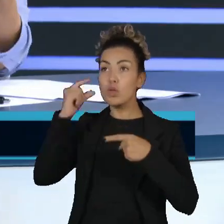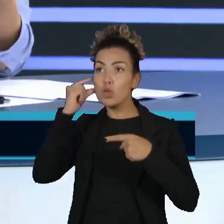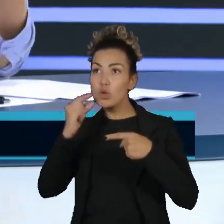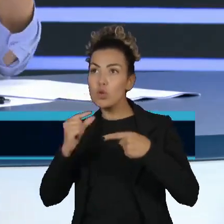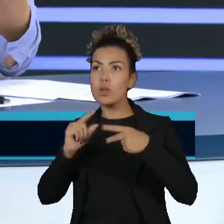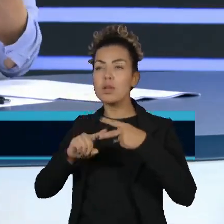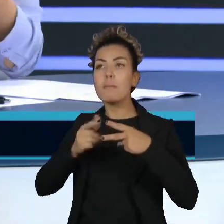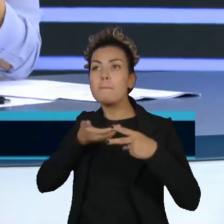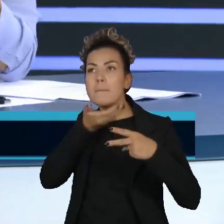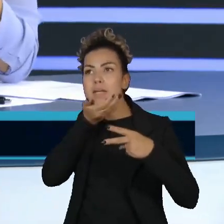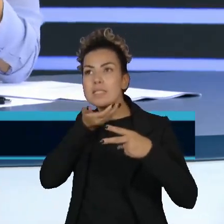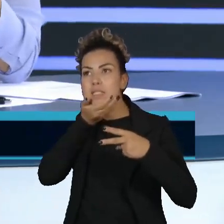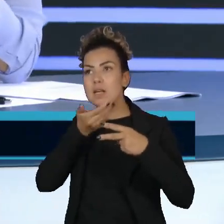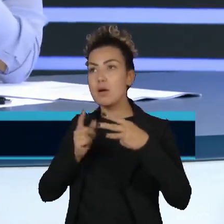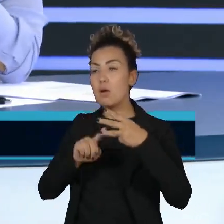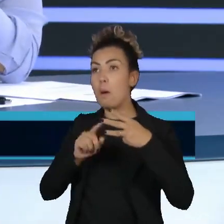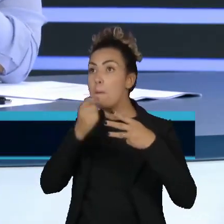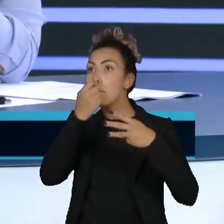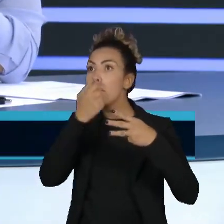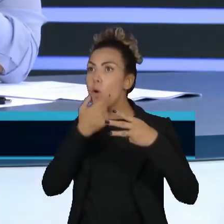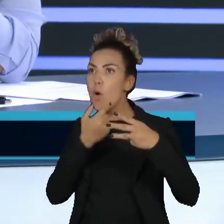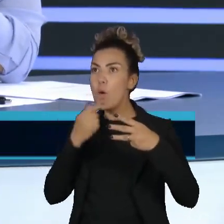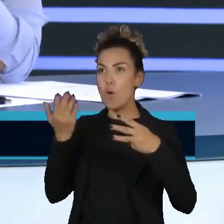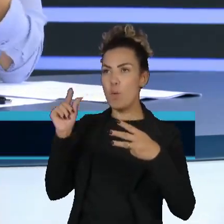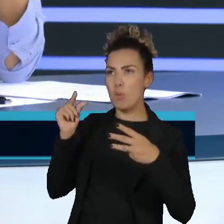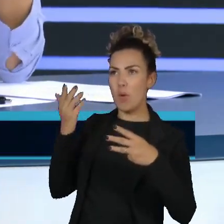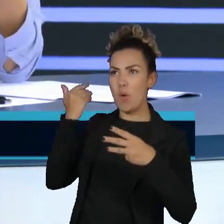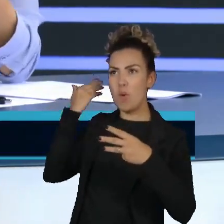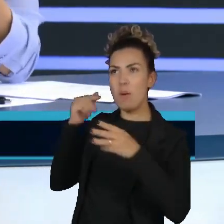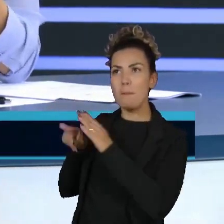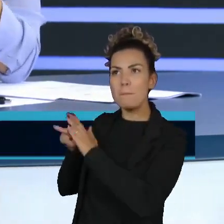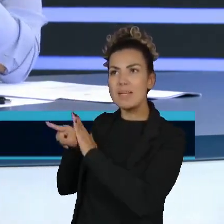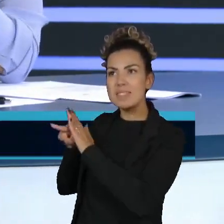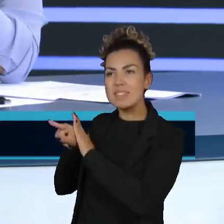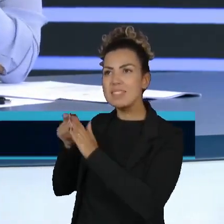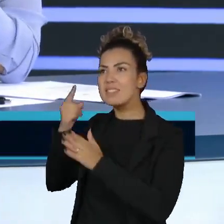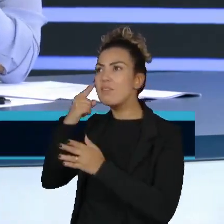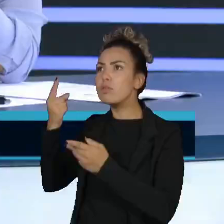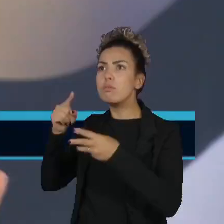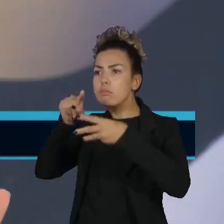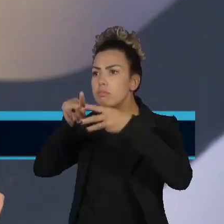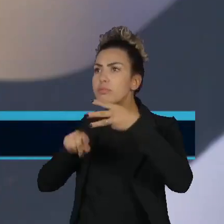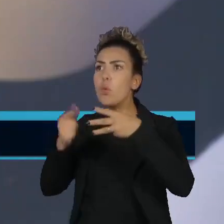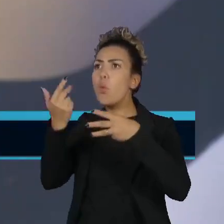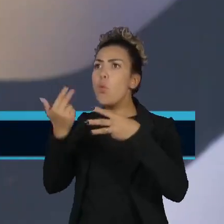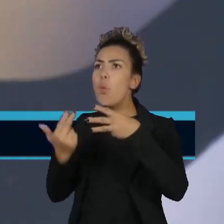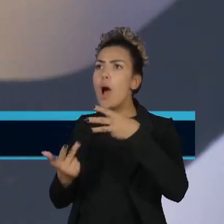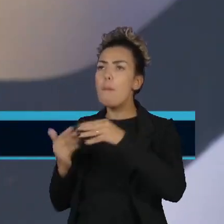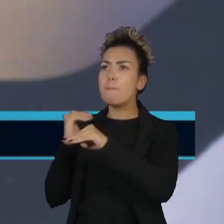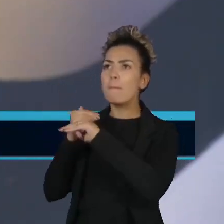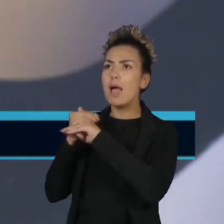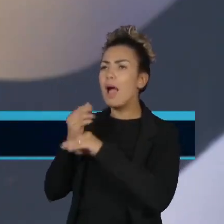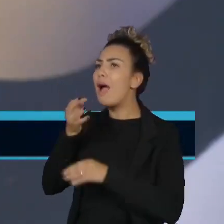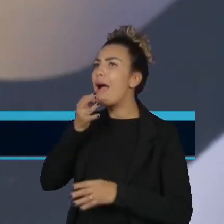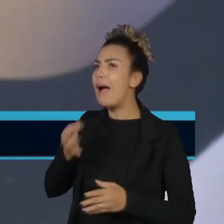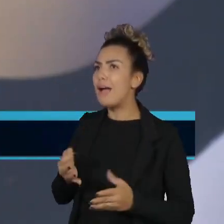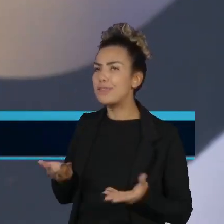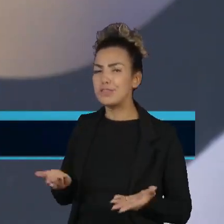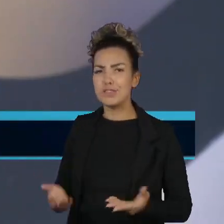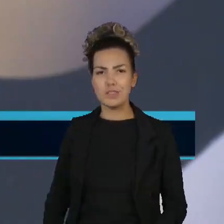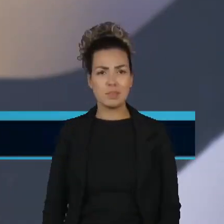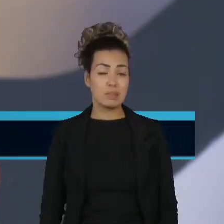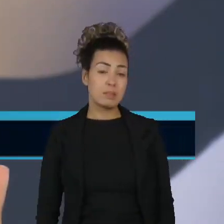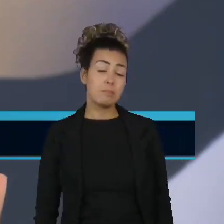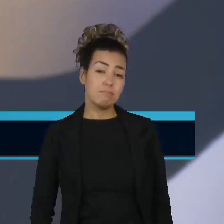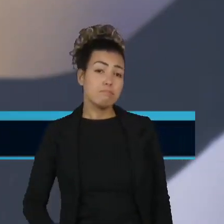e Boulos, né, que foi levantado pela última pesquisa em São Paulo? O Pablo Marçal conseguiu